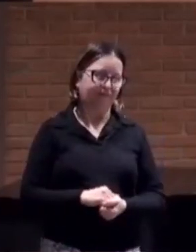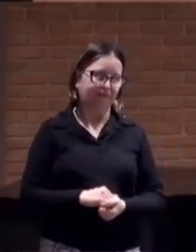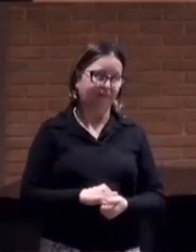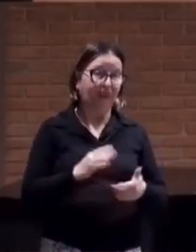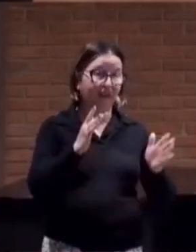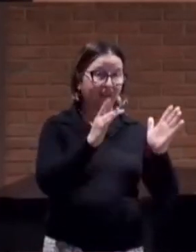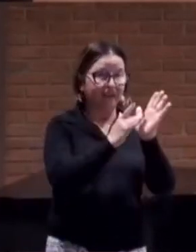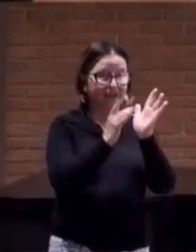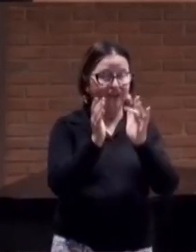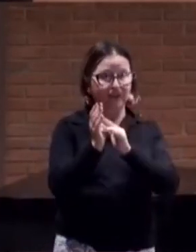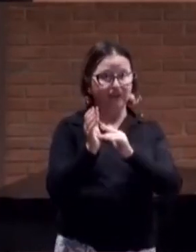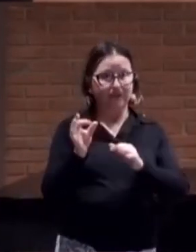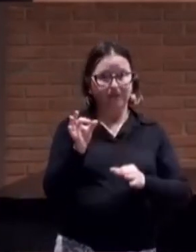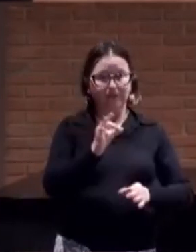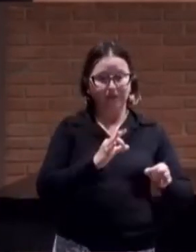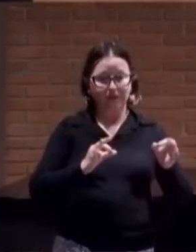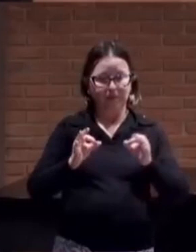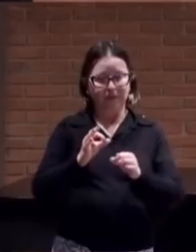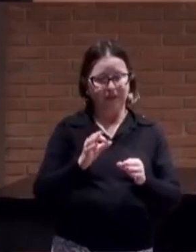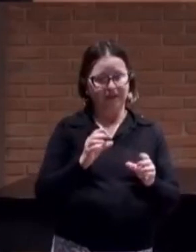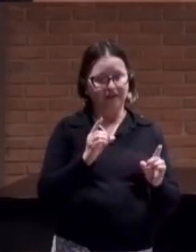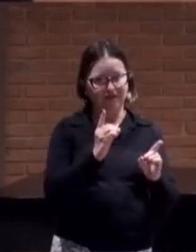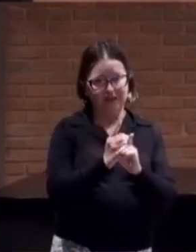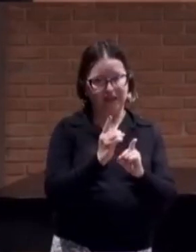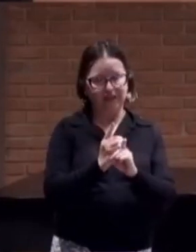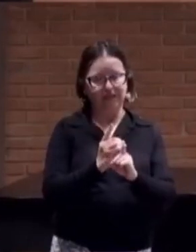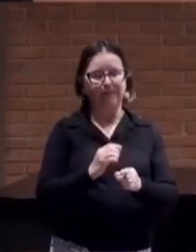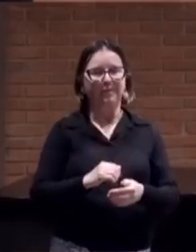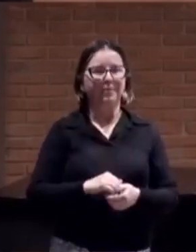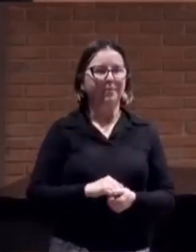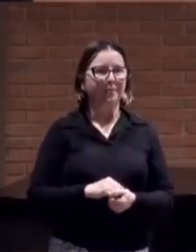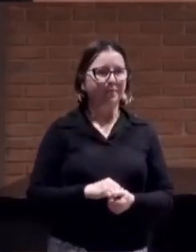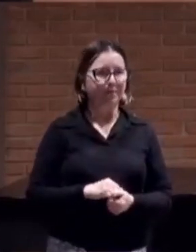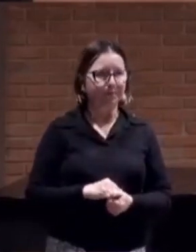Jesus estava preparando os seus discípulos. Olha,